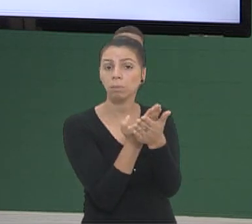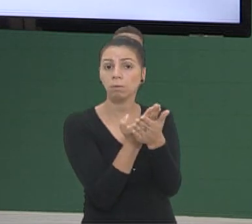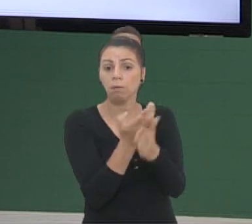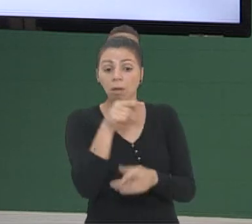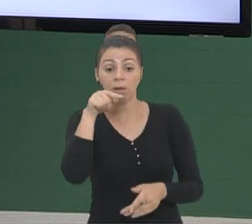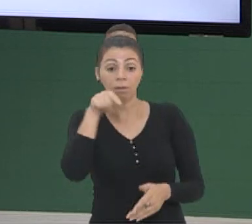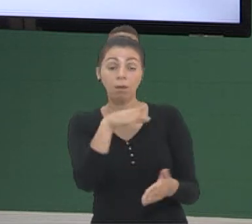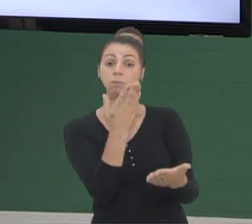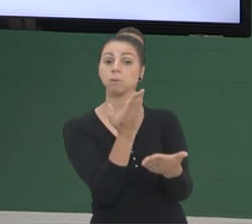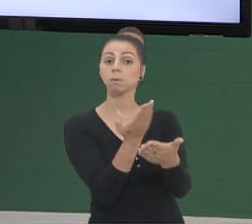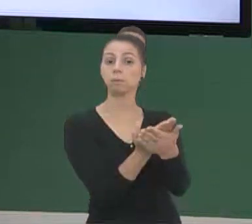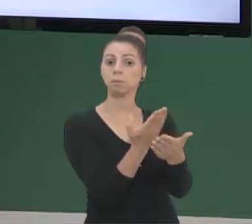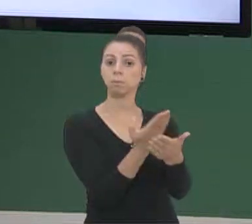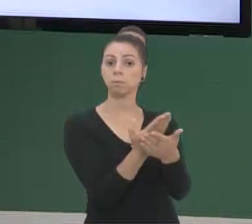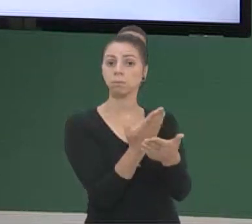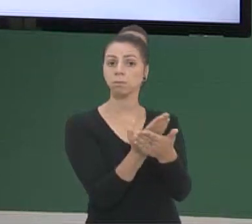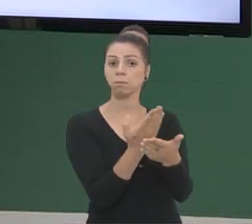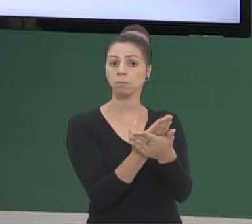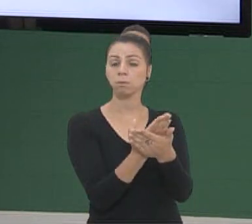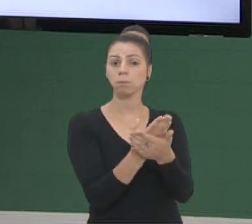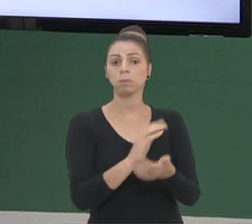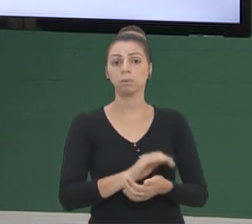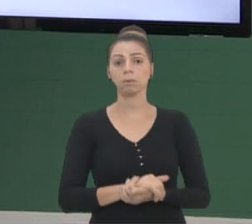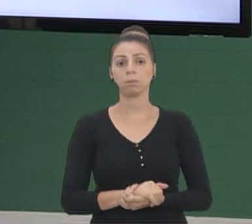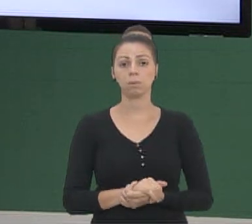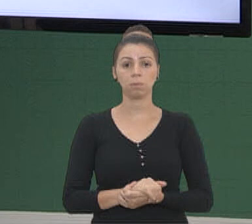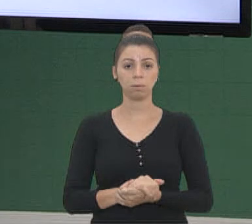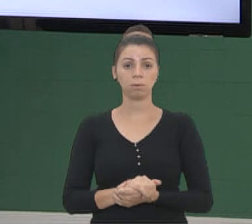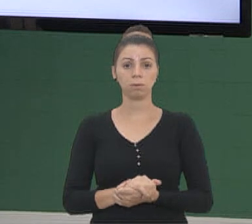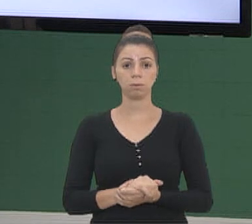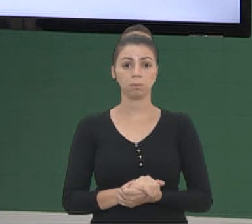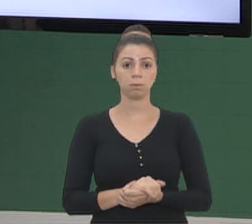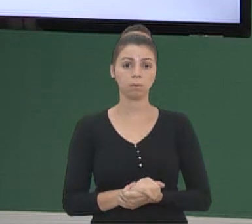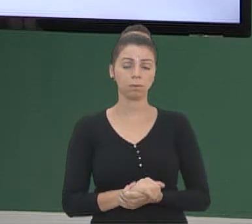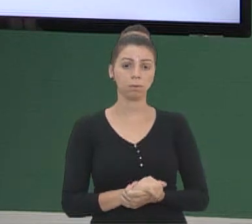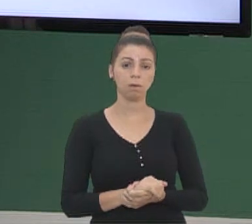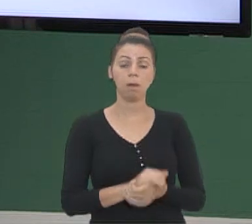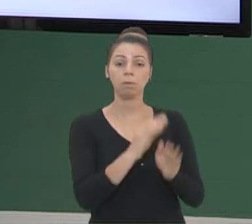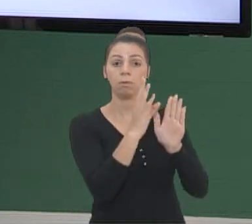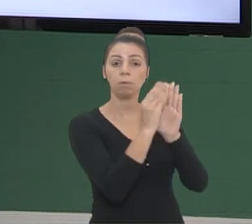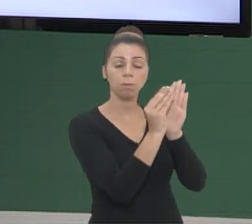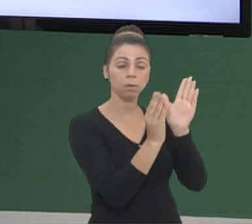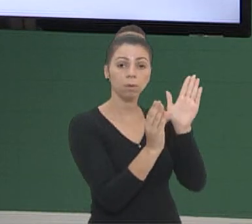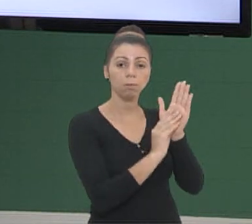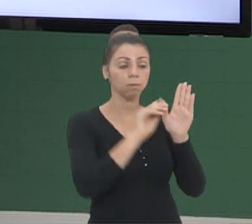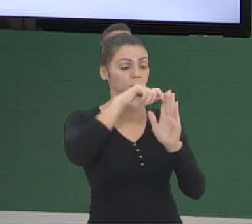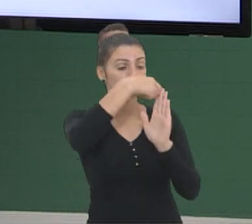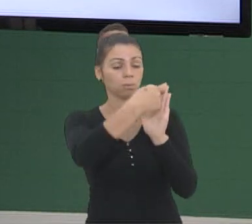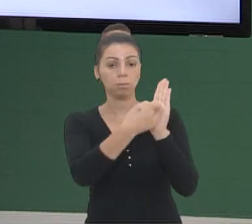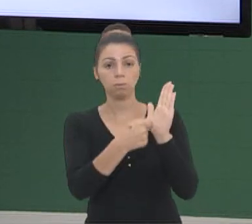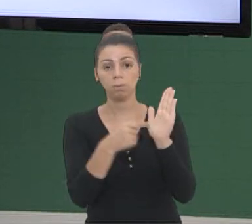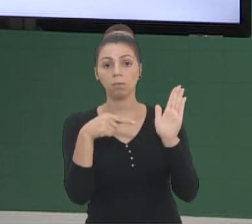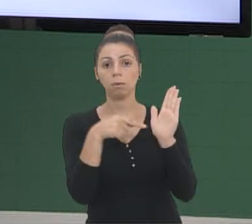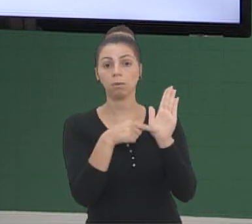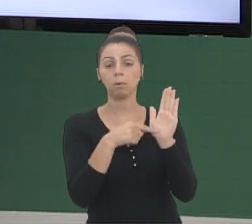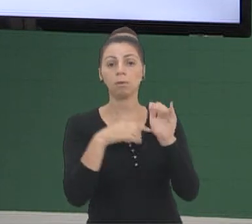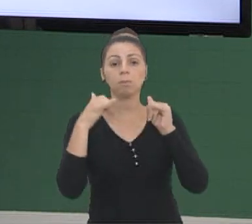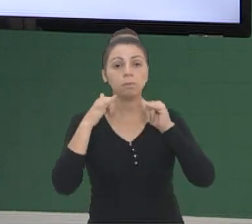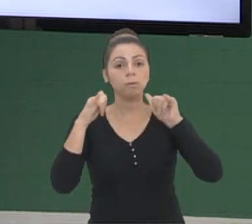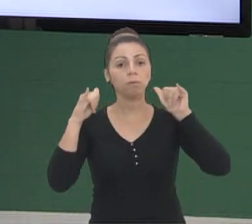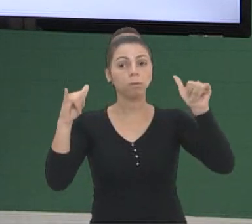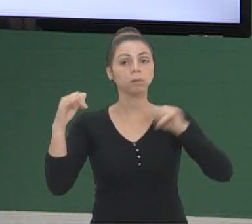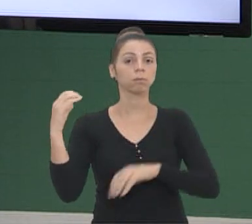esses estudos são, então, acabam sendo os conteúdos do texto de divulgação científica. Entendido?